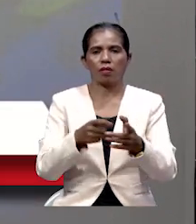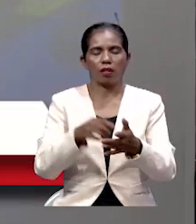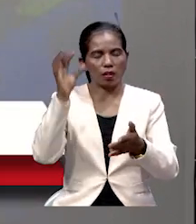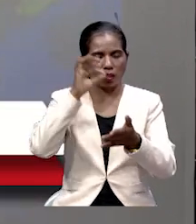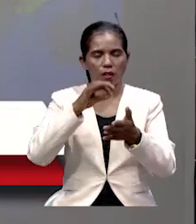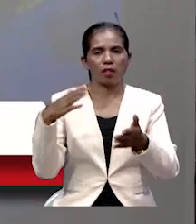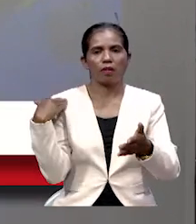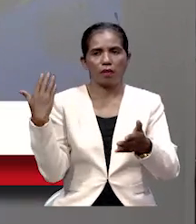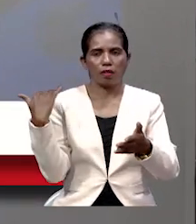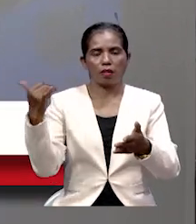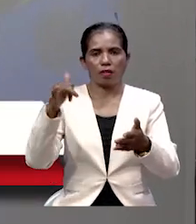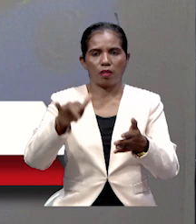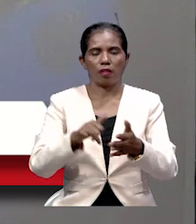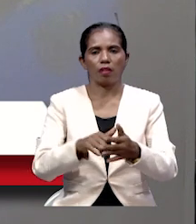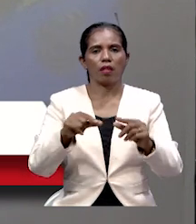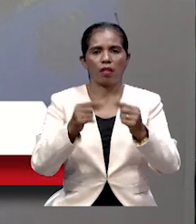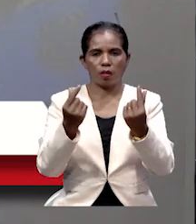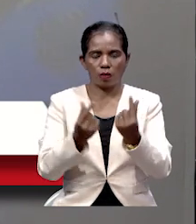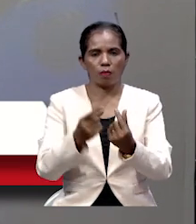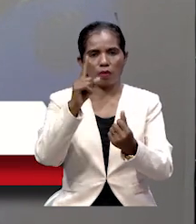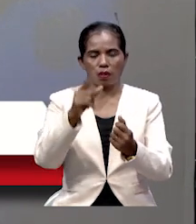ansa responsabilidade do batne e o grupo de gab